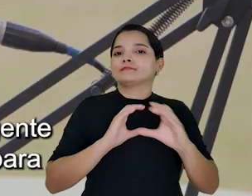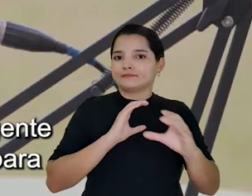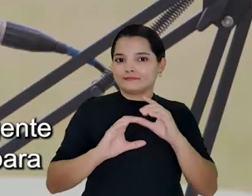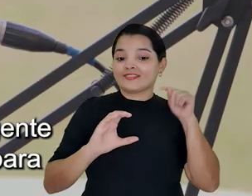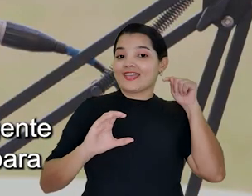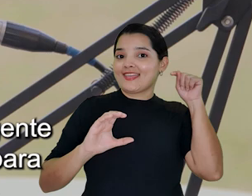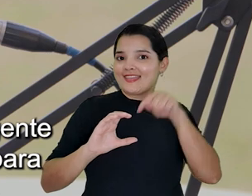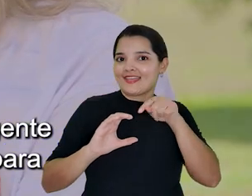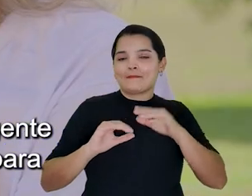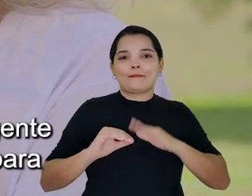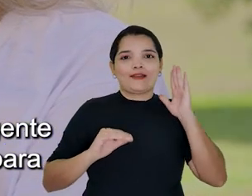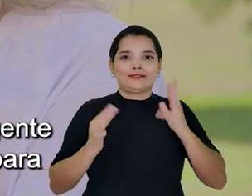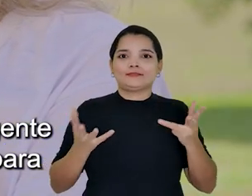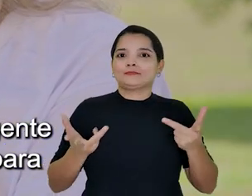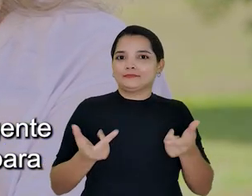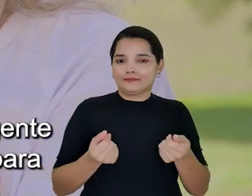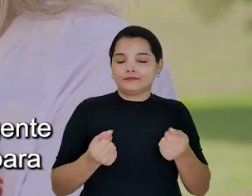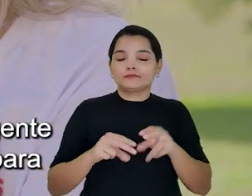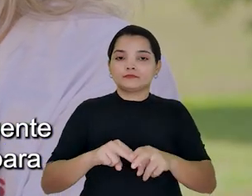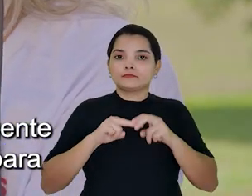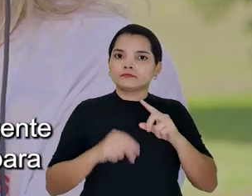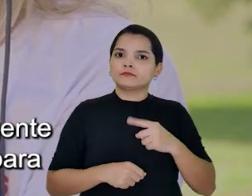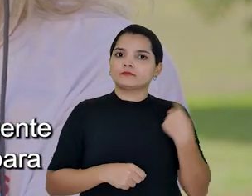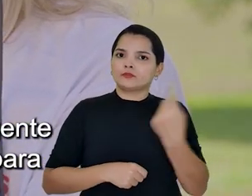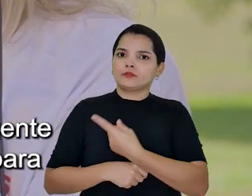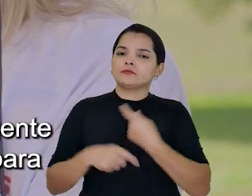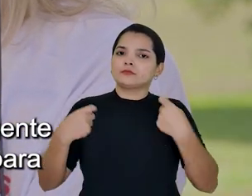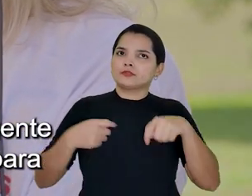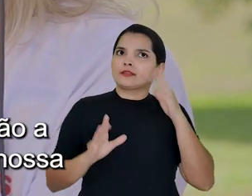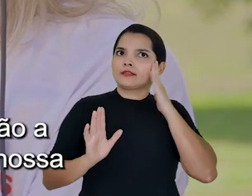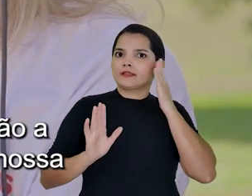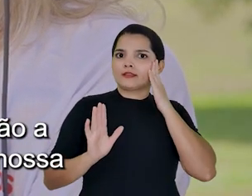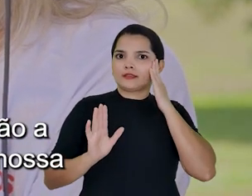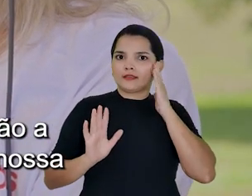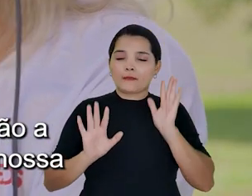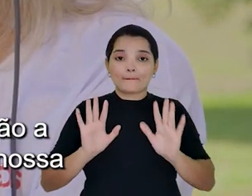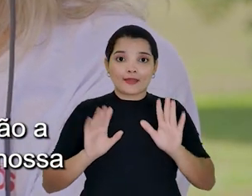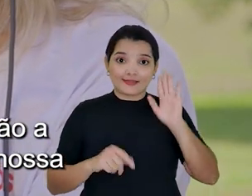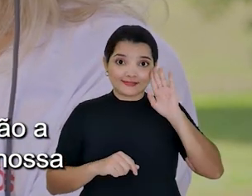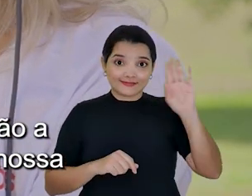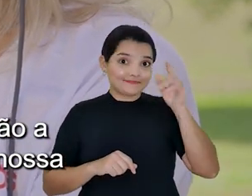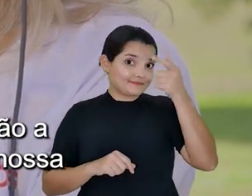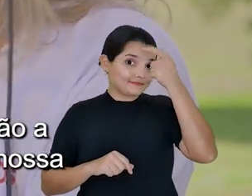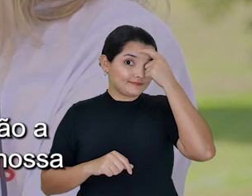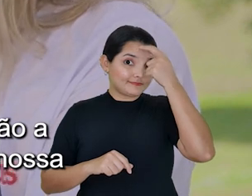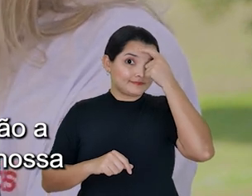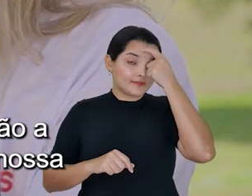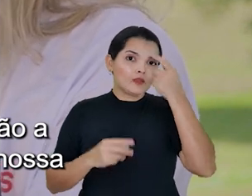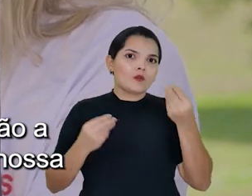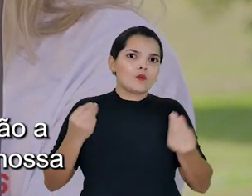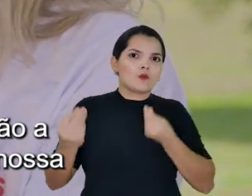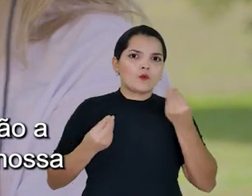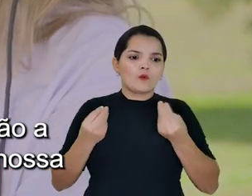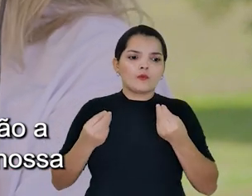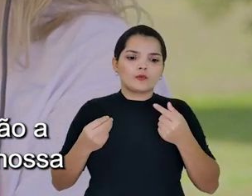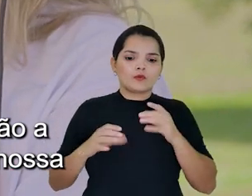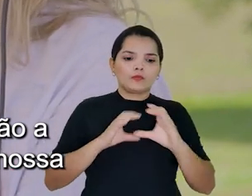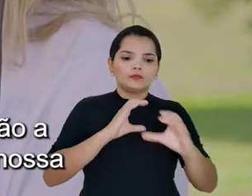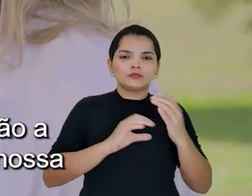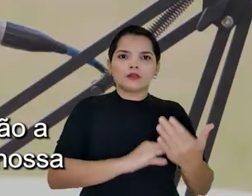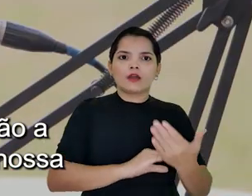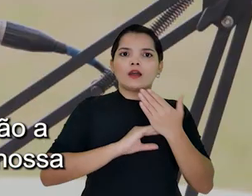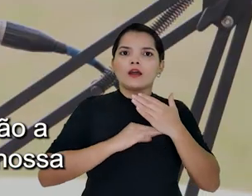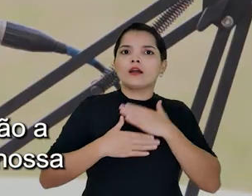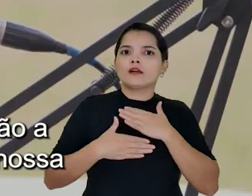Uhum Então a gente precisa entender primeiro criar consciência para que a gente possa de fato usar a comunicação a nosso